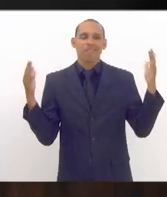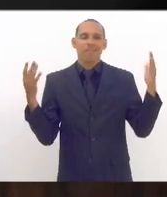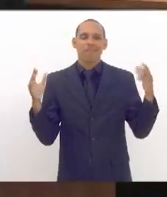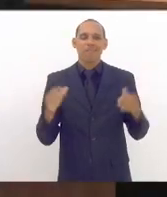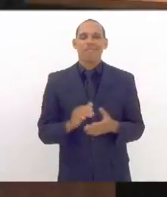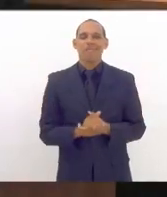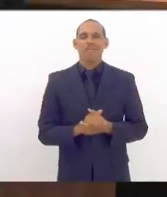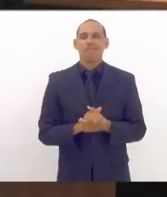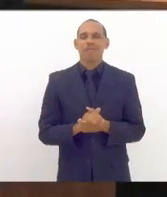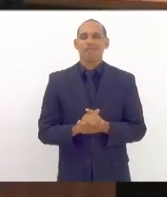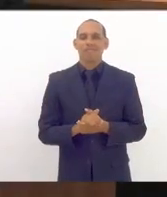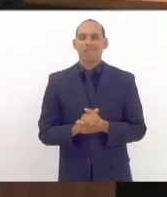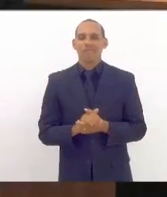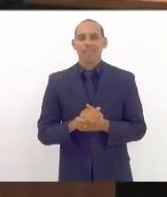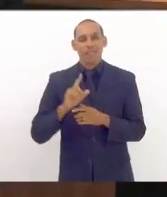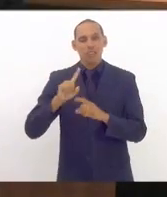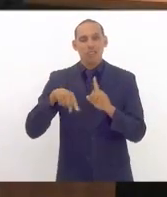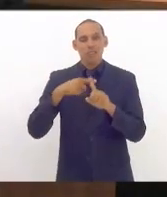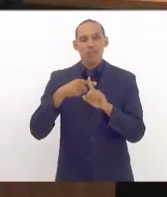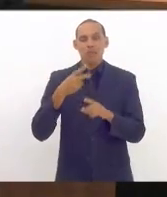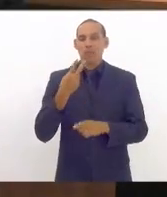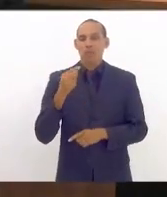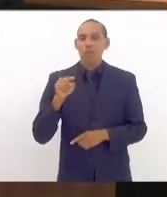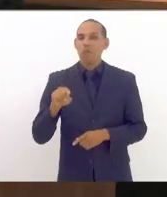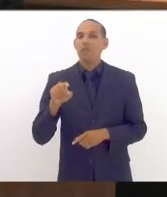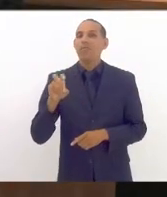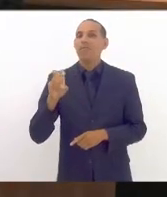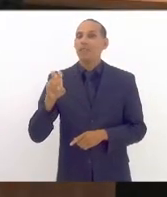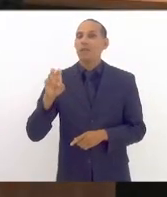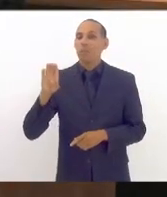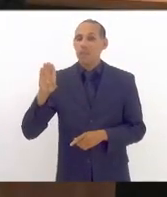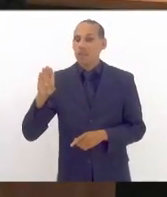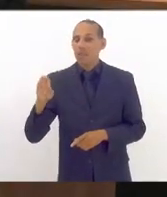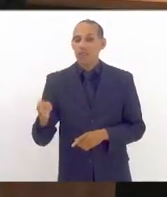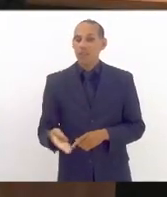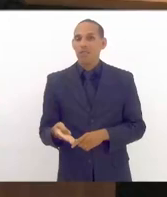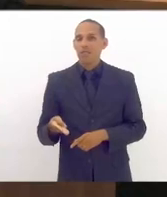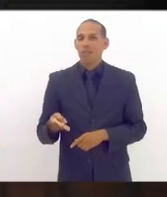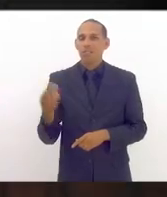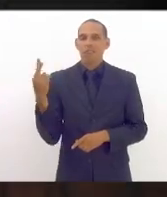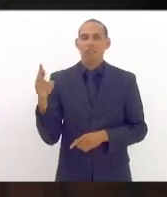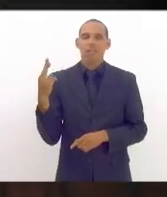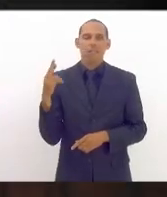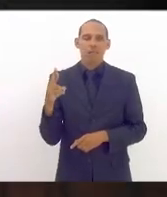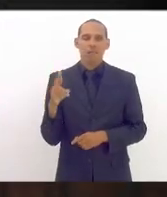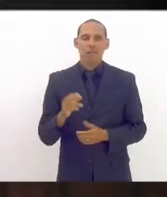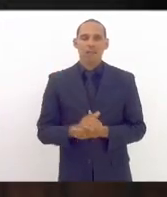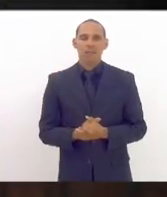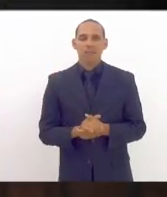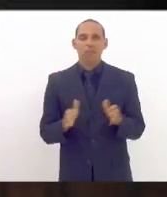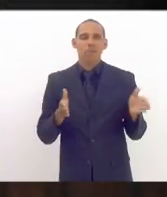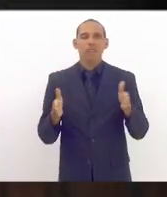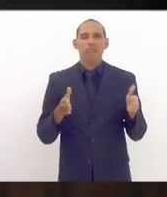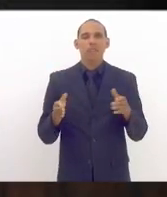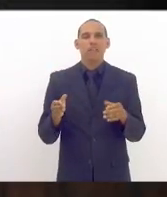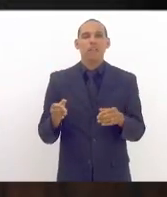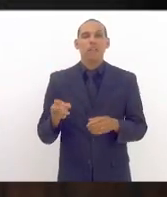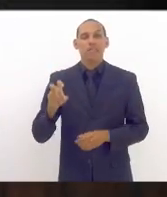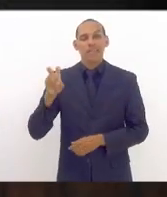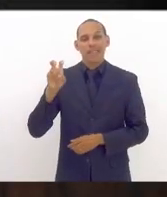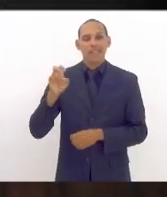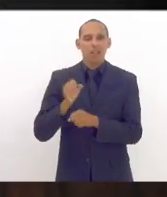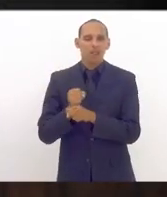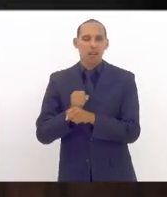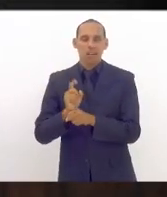somas 2.5 bilhões de reais no período de cinco anos que a gente